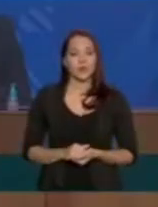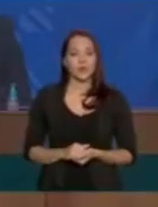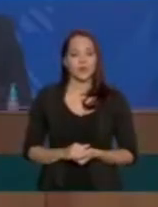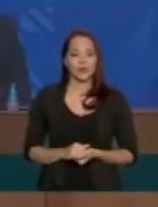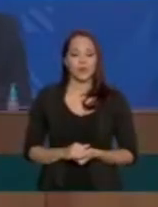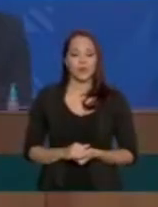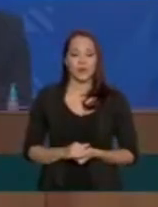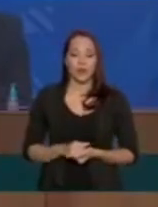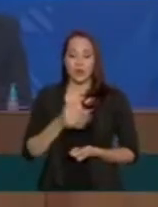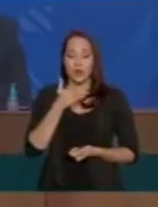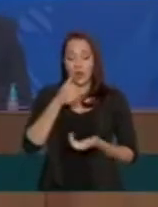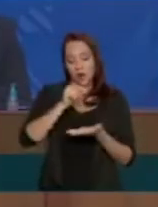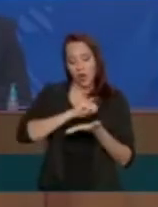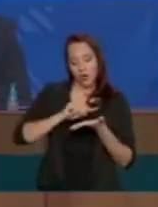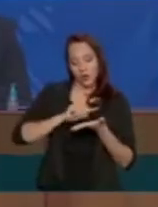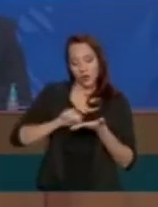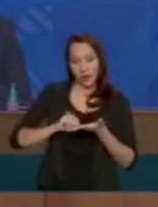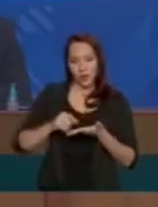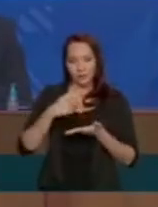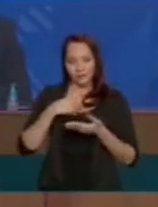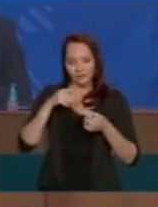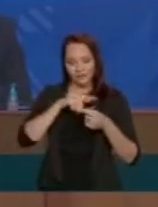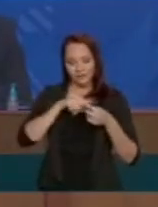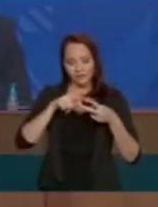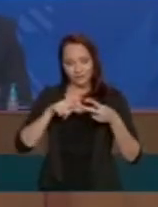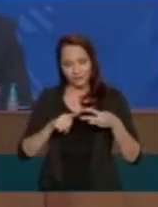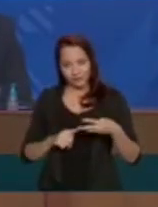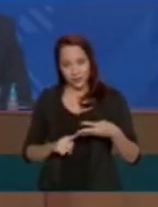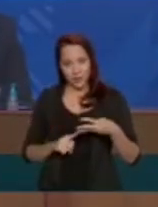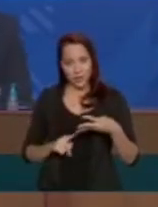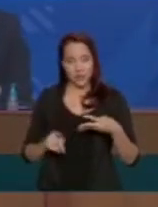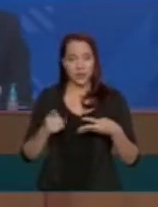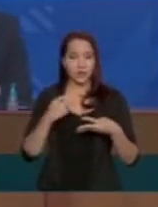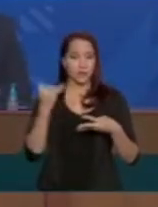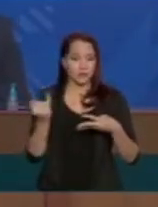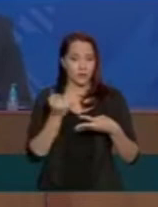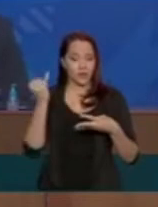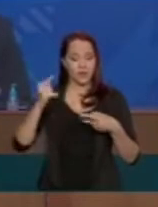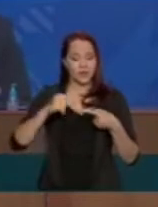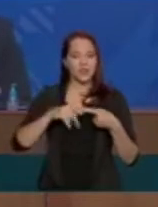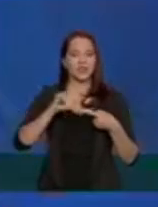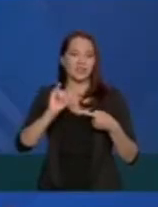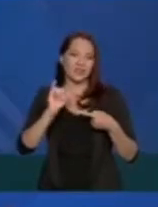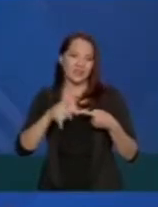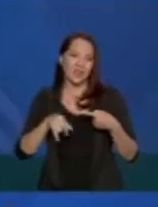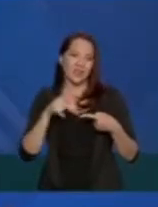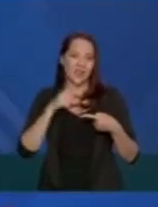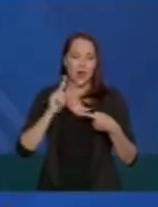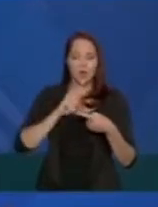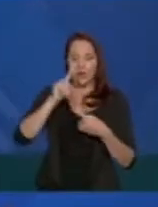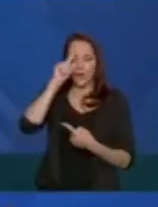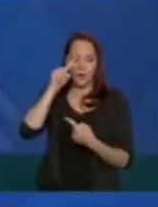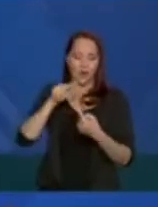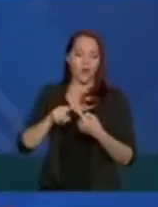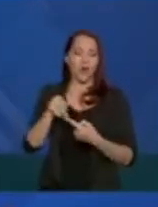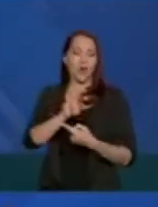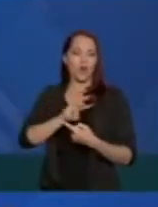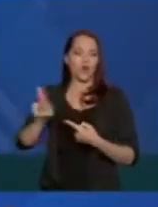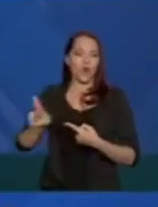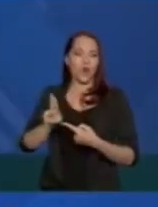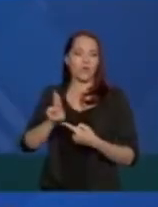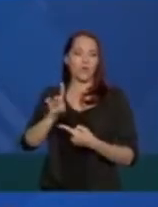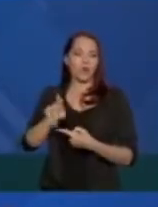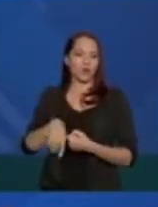Eu anotei aqui 3 pontos. Um deles com relação a se há ou não simpatia ao nome do ex-deputado